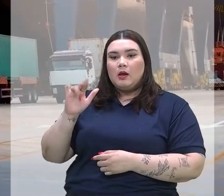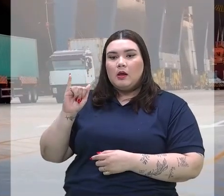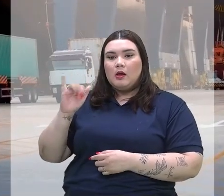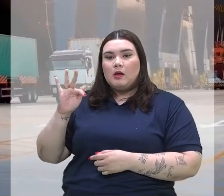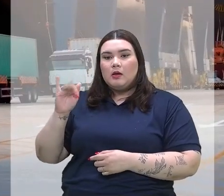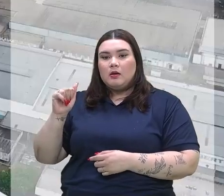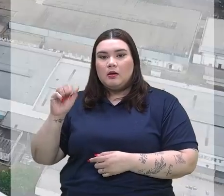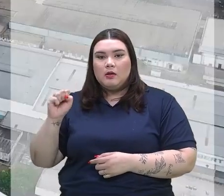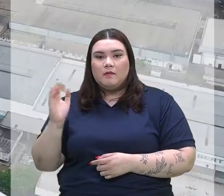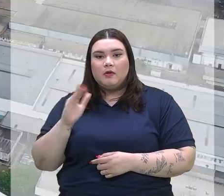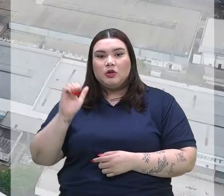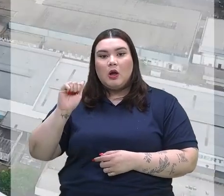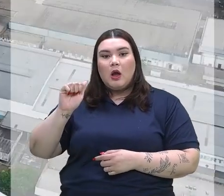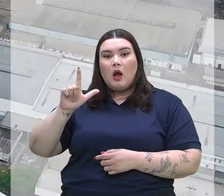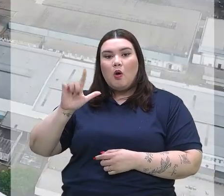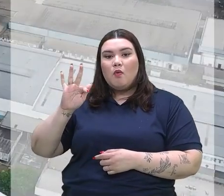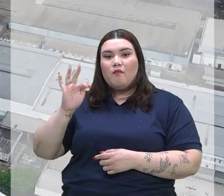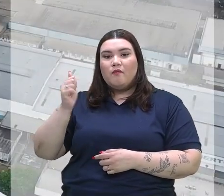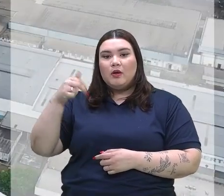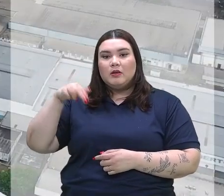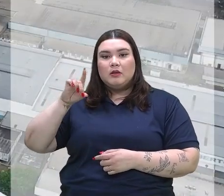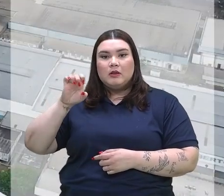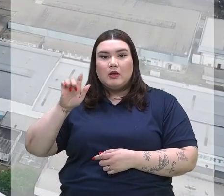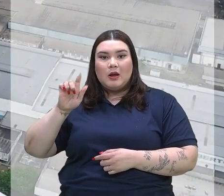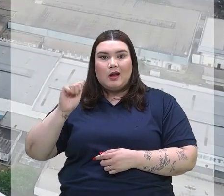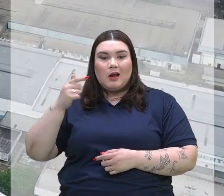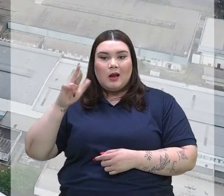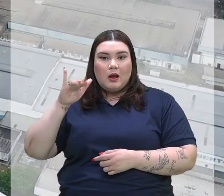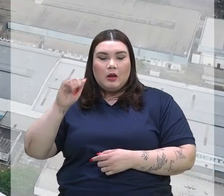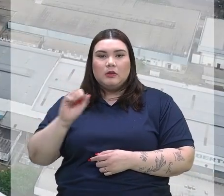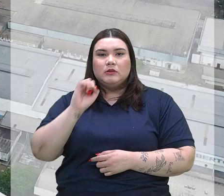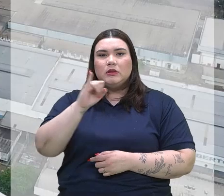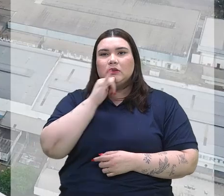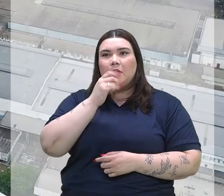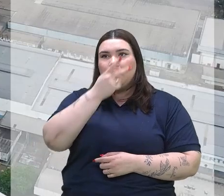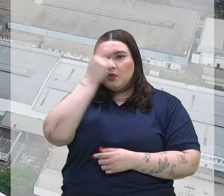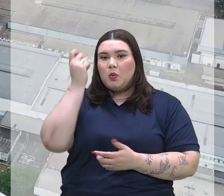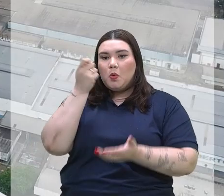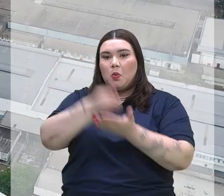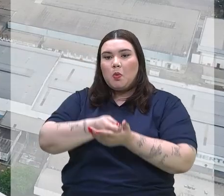alfandegárias. E é por isso que quando um produto que alguém compra de outro